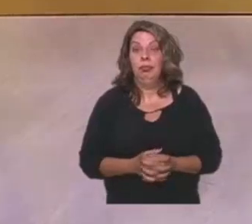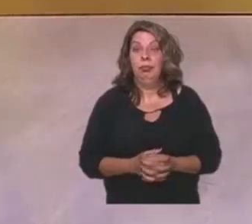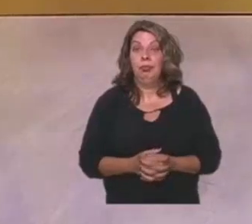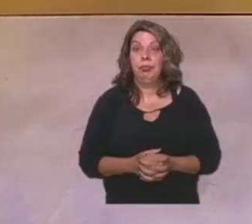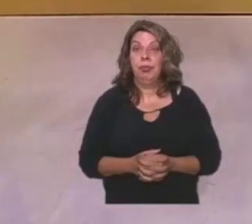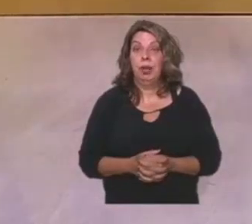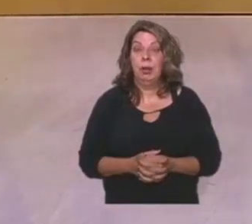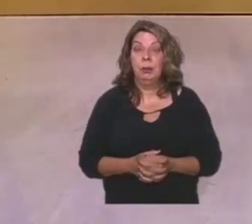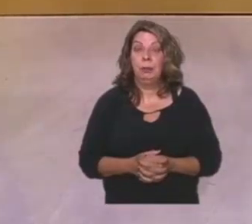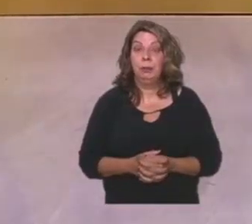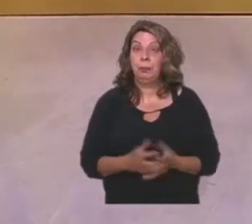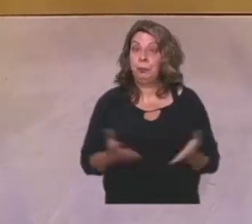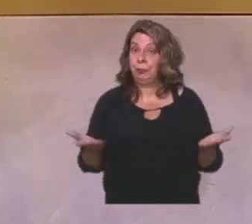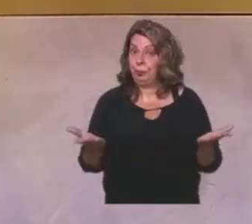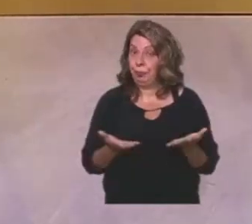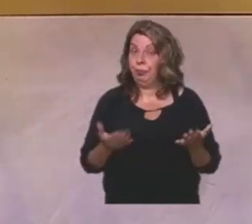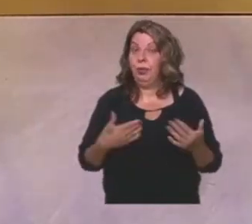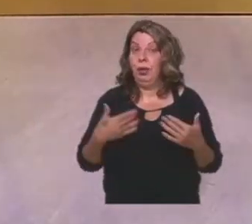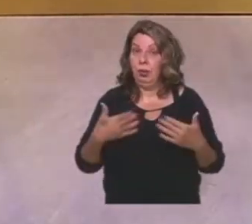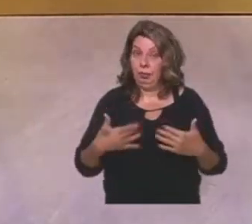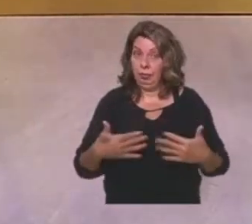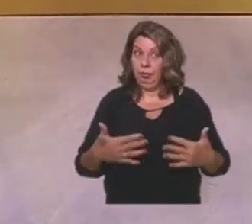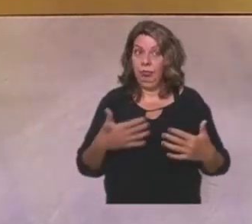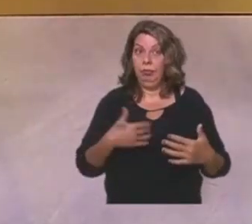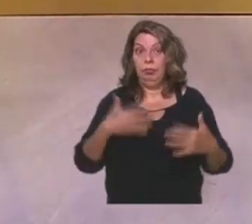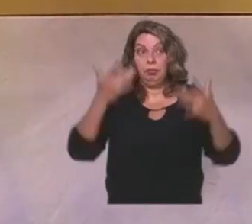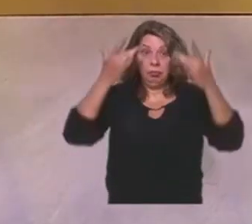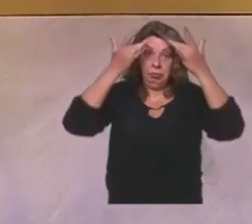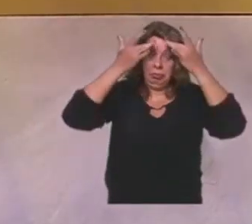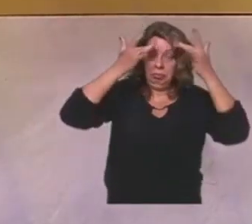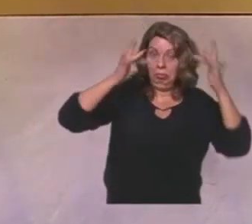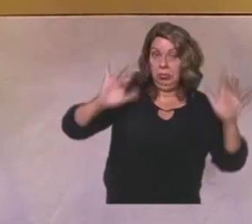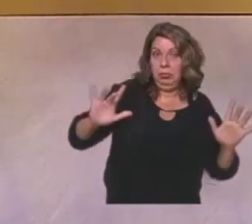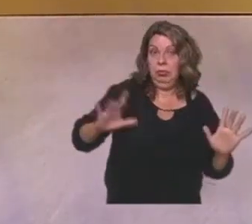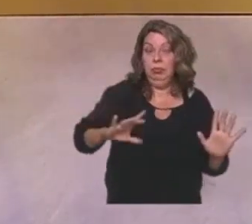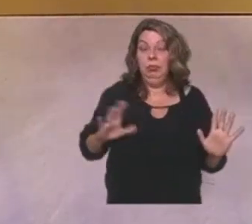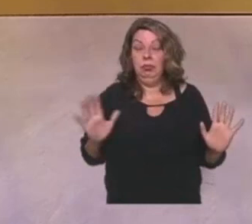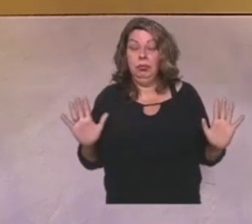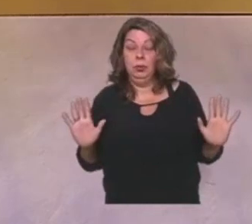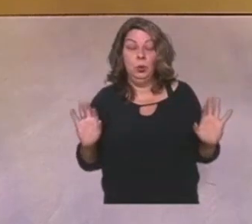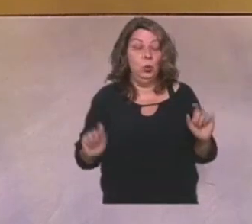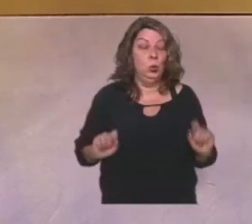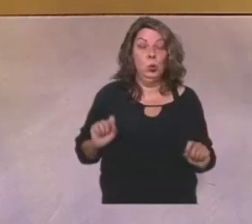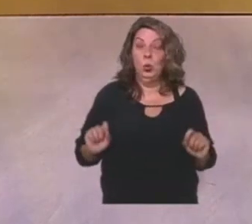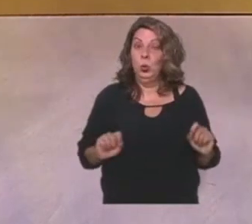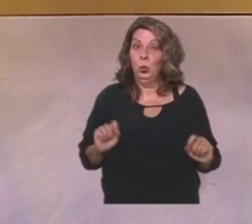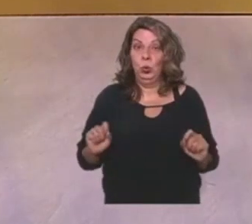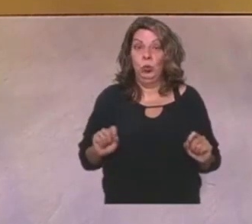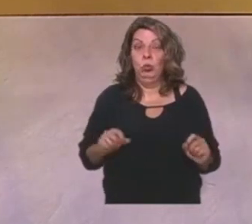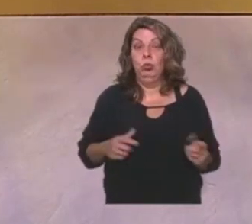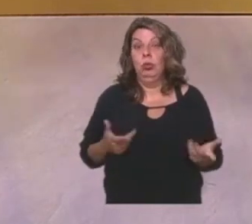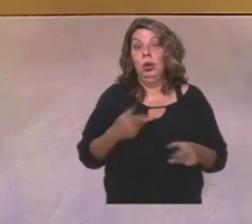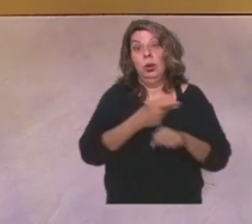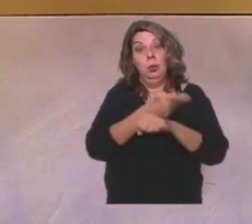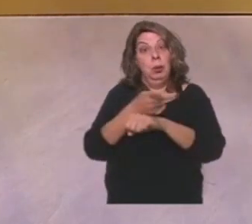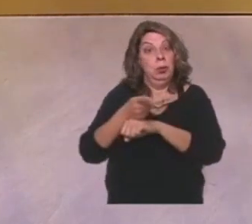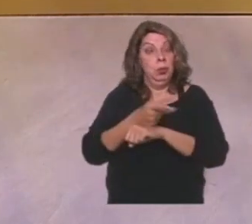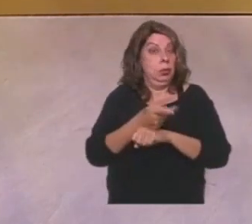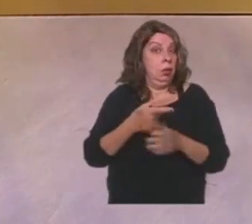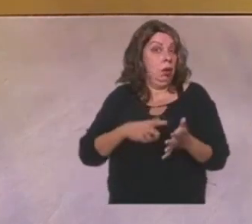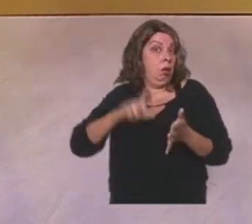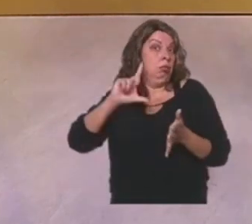Beleza, okay. Beleza, vamos que vamos. E ó, a gente não sabe, né? Não é possível saber para onde vai os prêmios antes